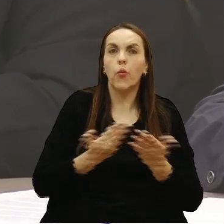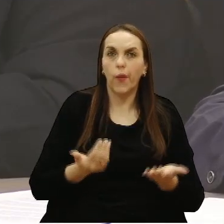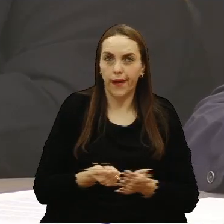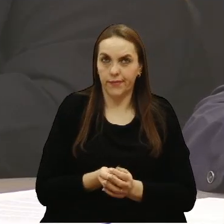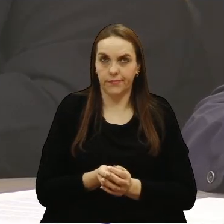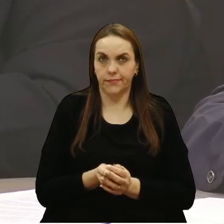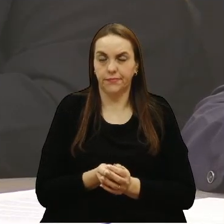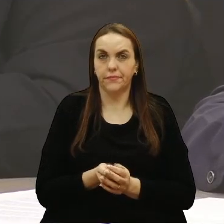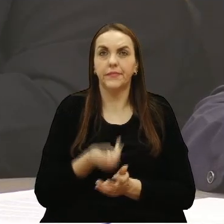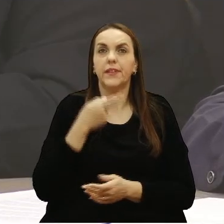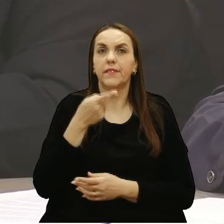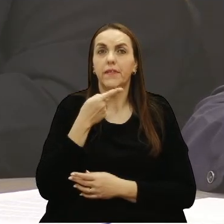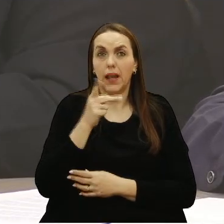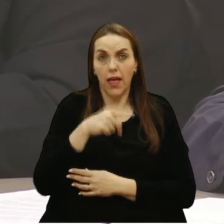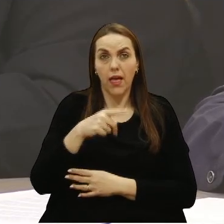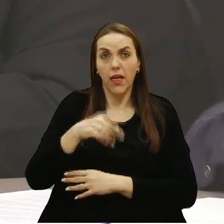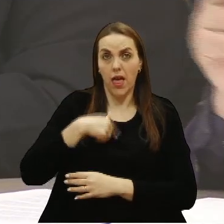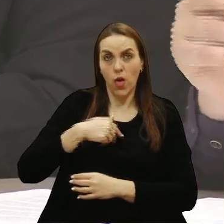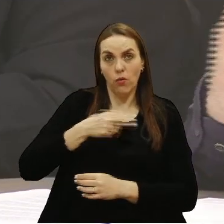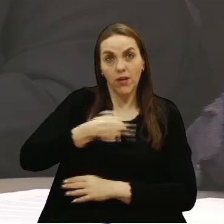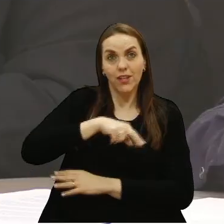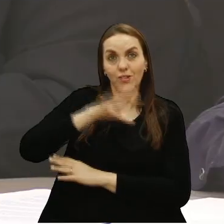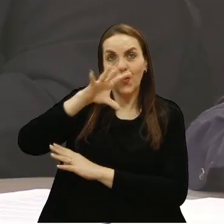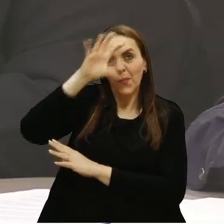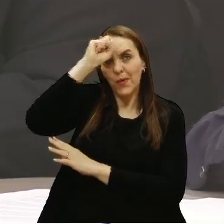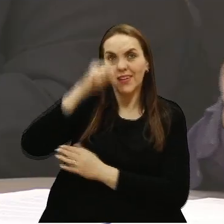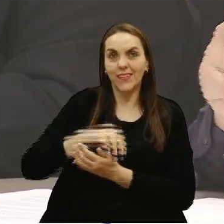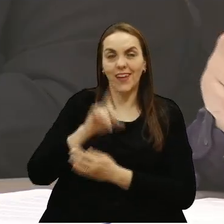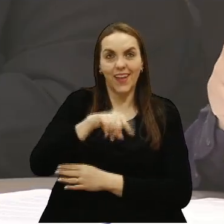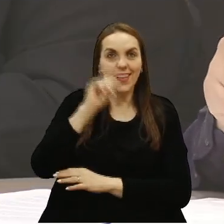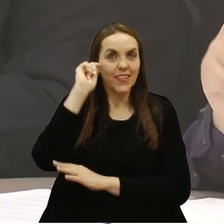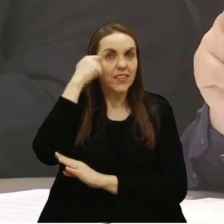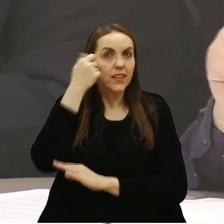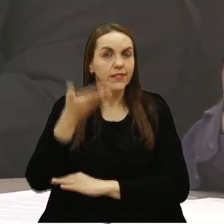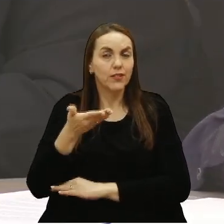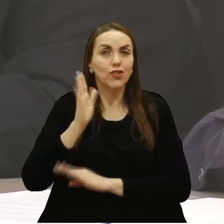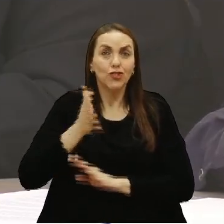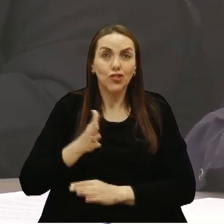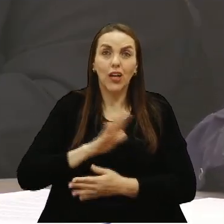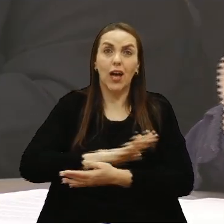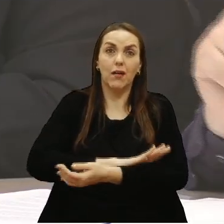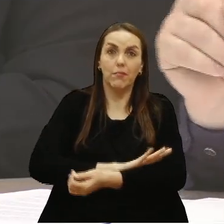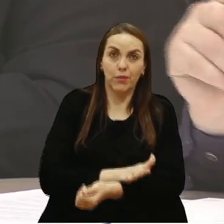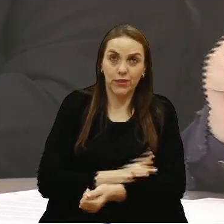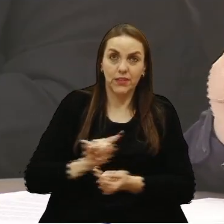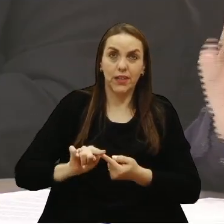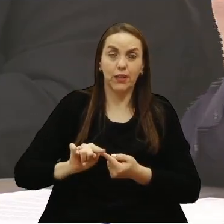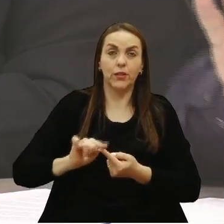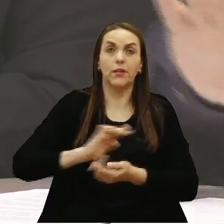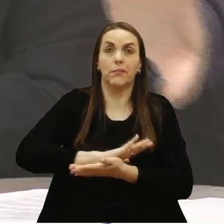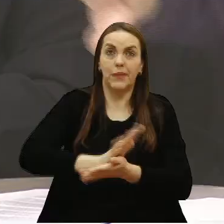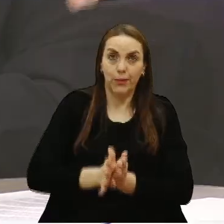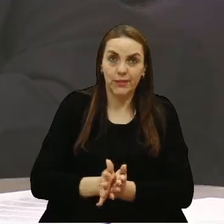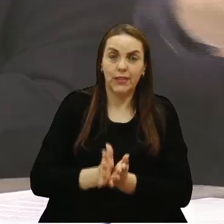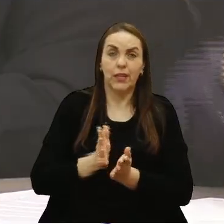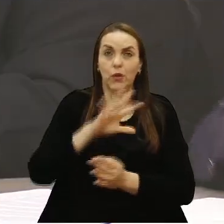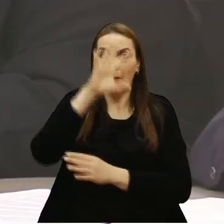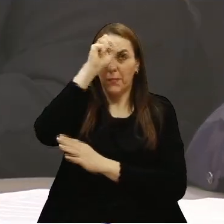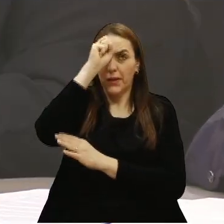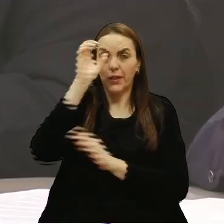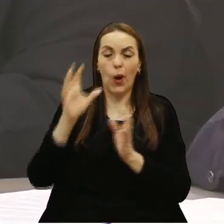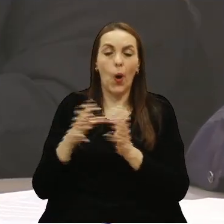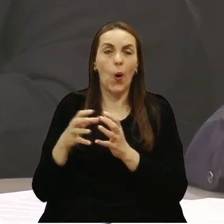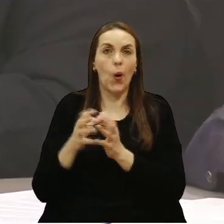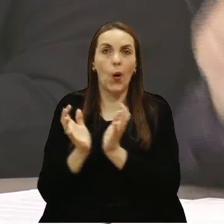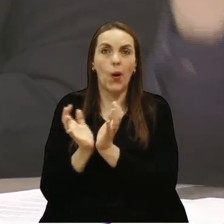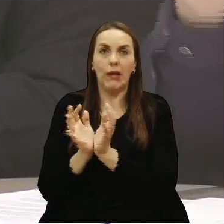que é de Umbanda e é negra. Ela já sofre preconceito por ser negra. Agora tu imagina ser de Umbanda, os coleguinhas já não vão fazer trabalho com